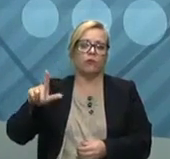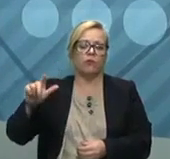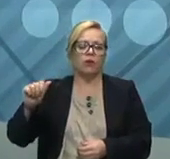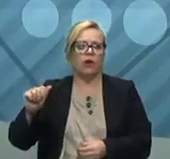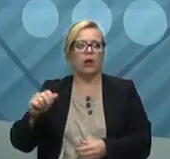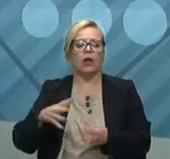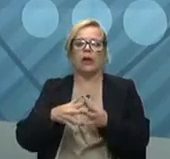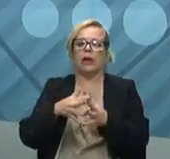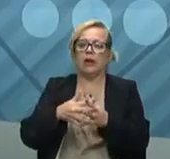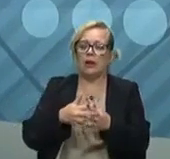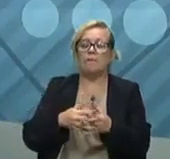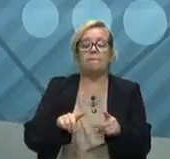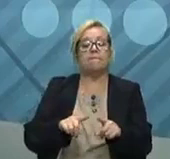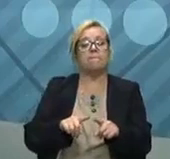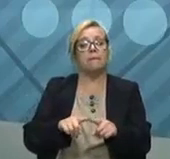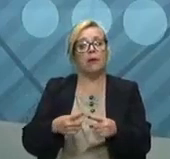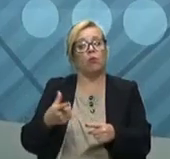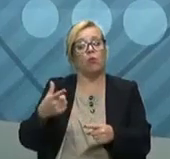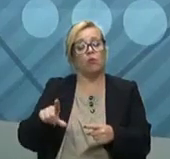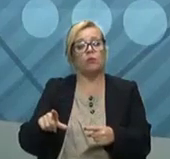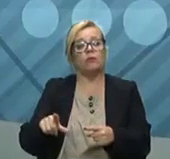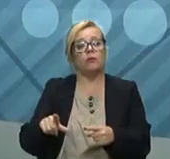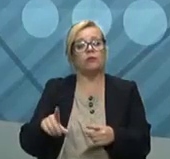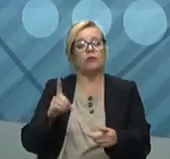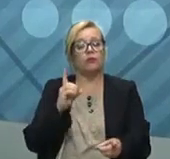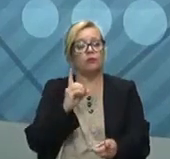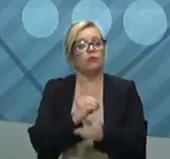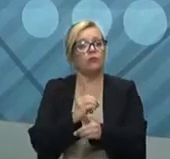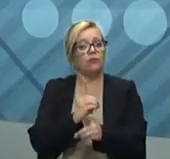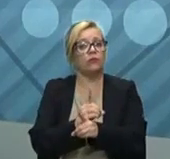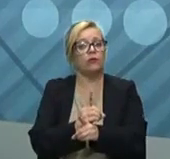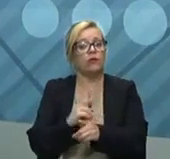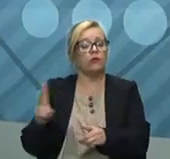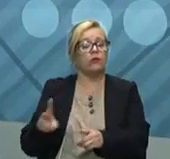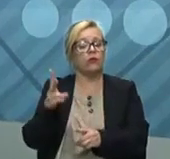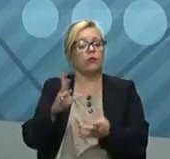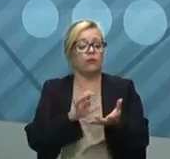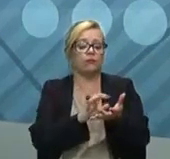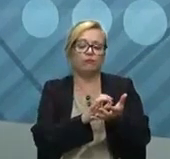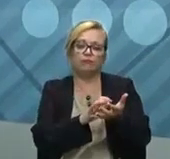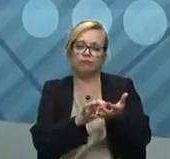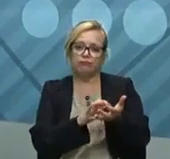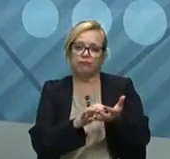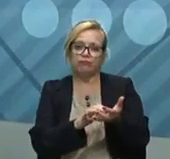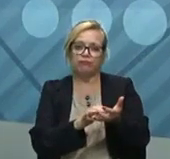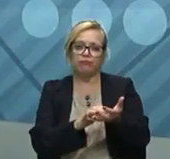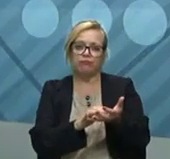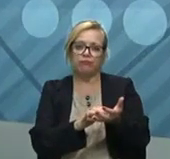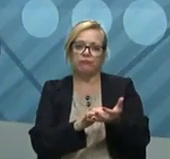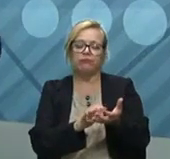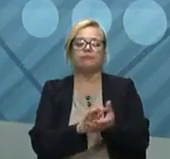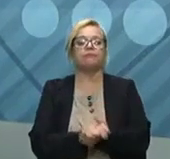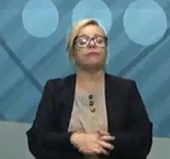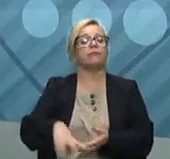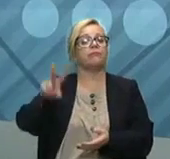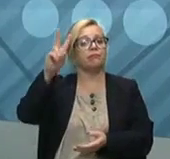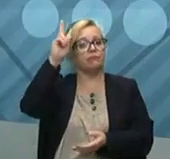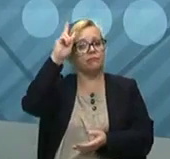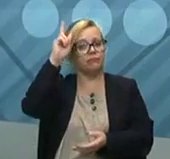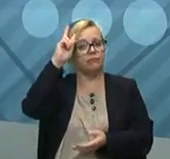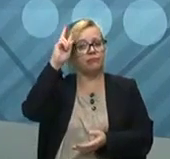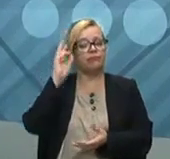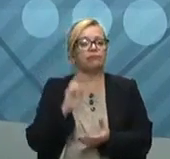trabalhosa, é complexa. Então, uma outra possibilidade é utilizar a calculadora científica e utilizar a planilha eletrônica, o Excel. Lembrando